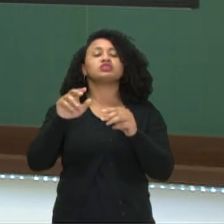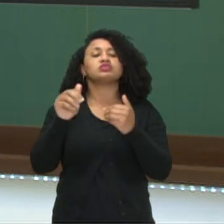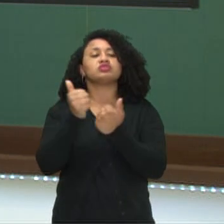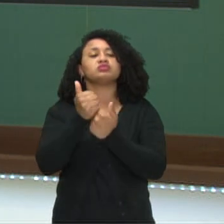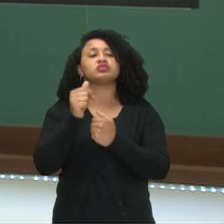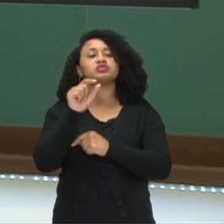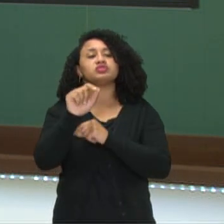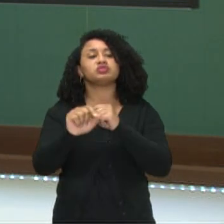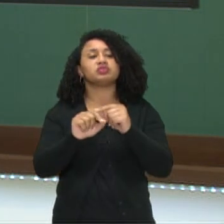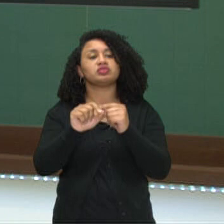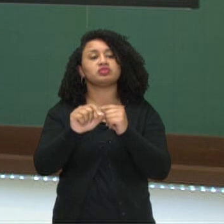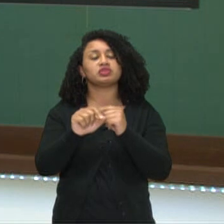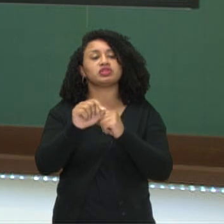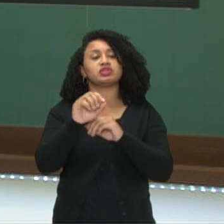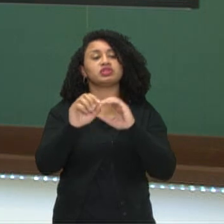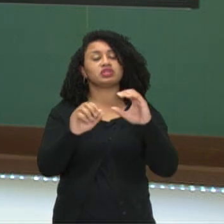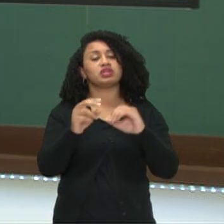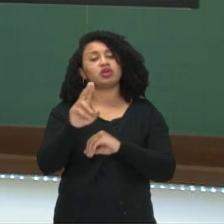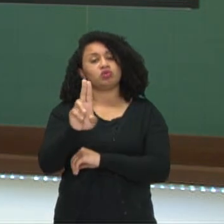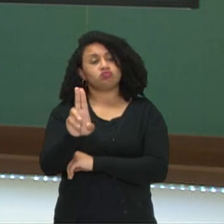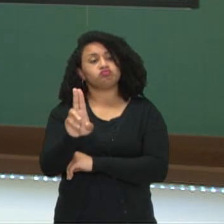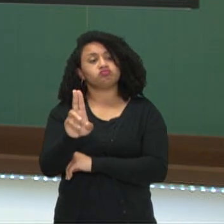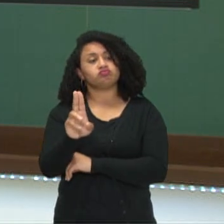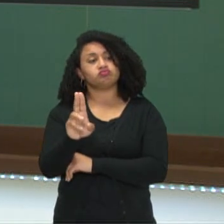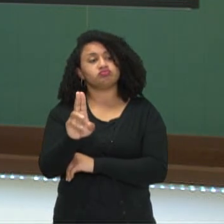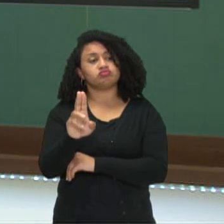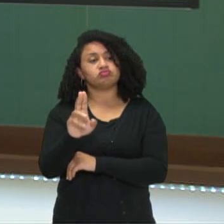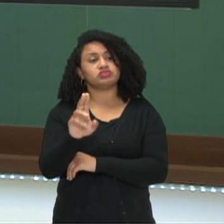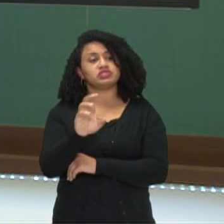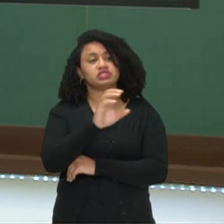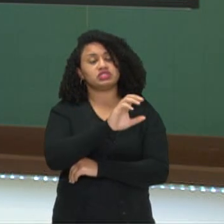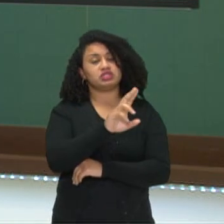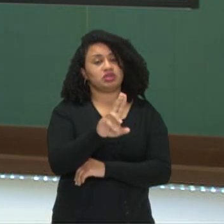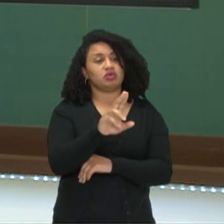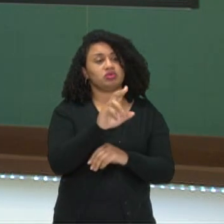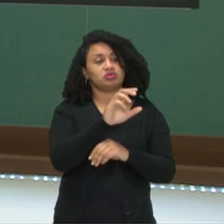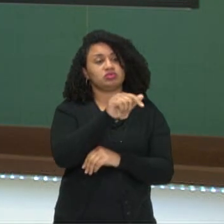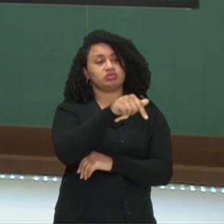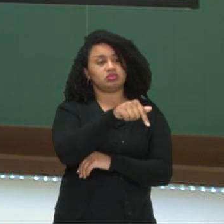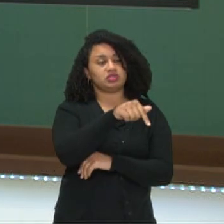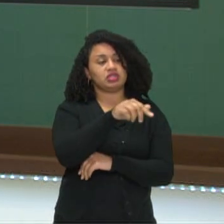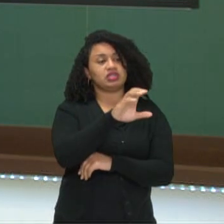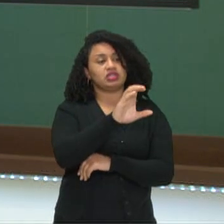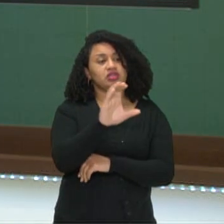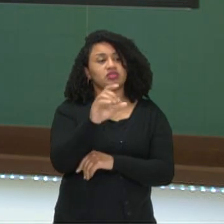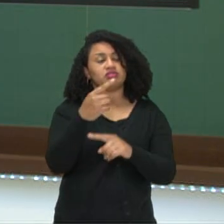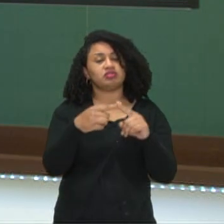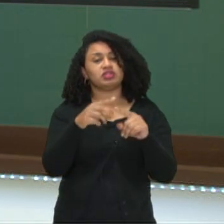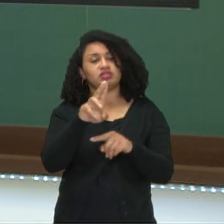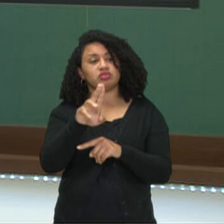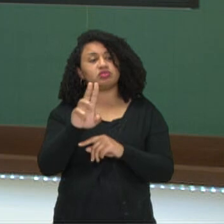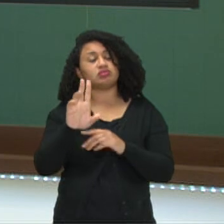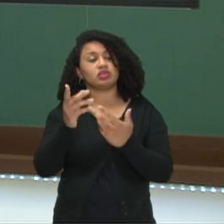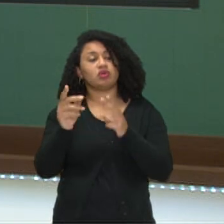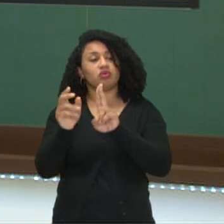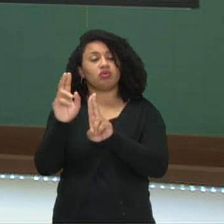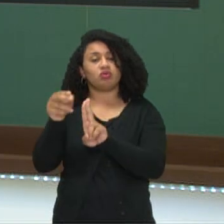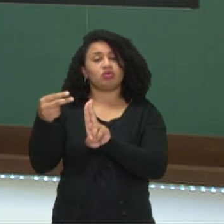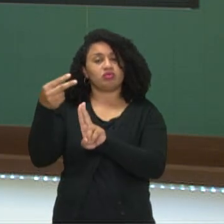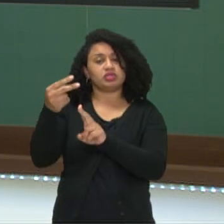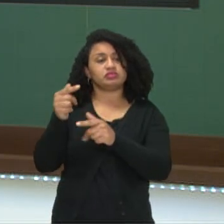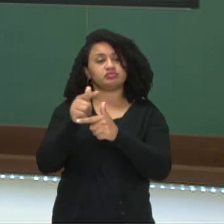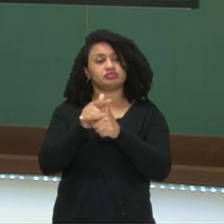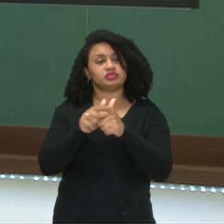expressão CU, né? Coloca CU aqui, vai ficar CU vezes U, CU ao quadrado, sobre